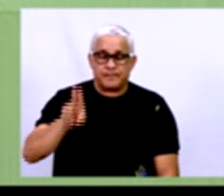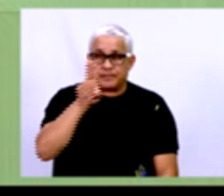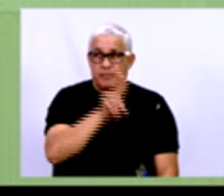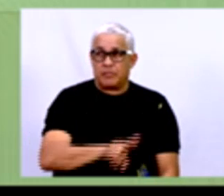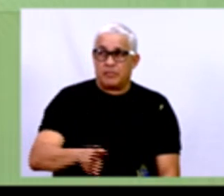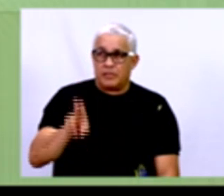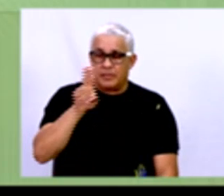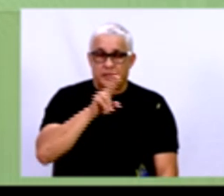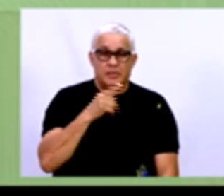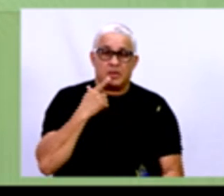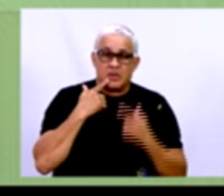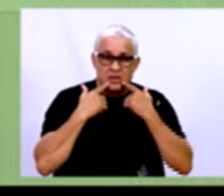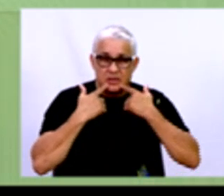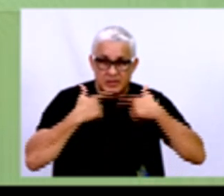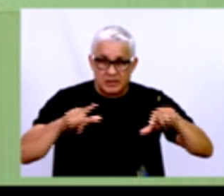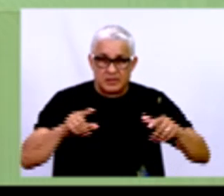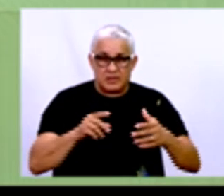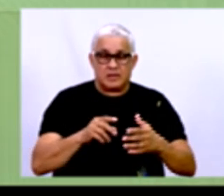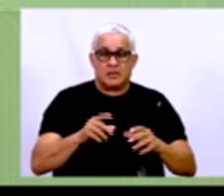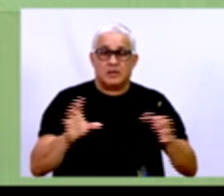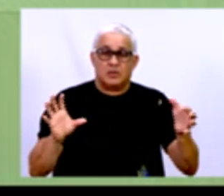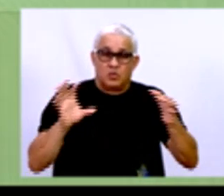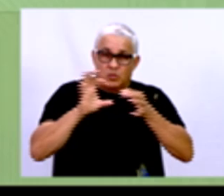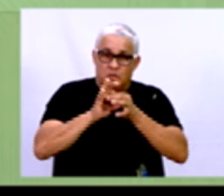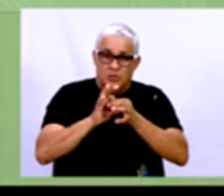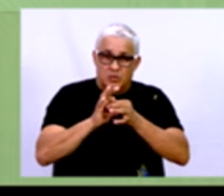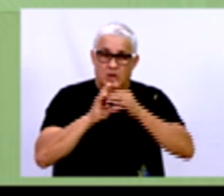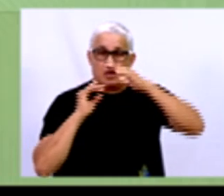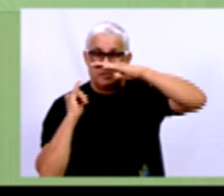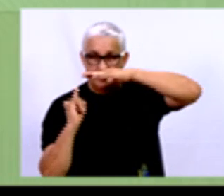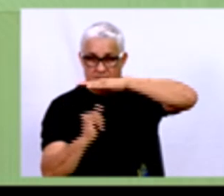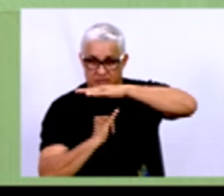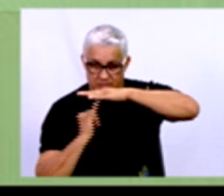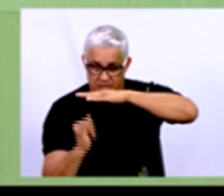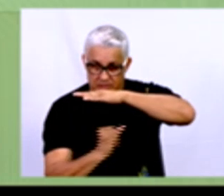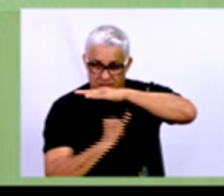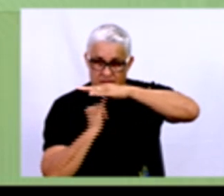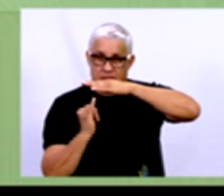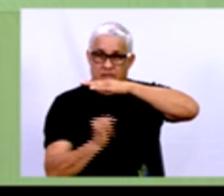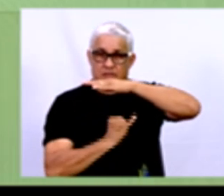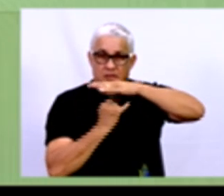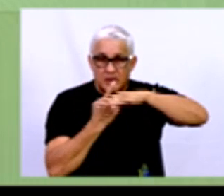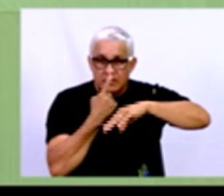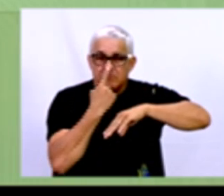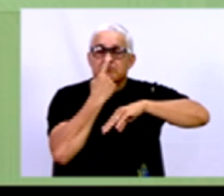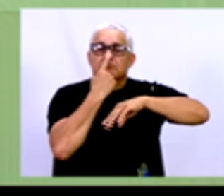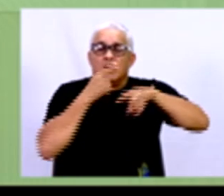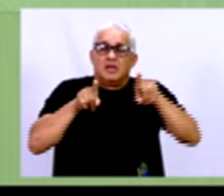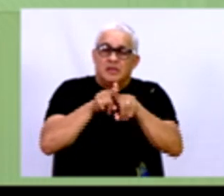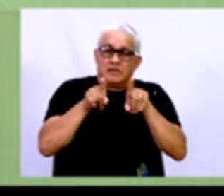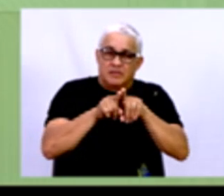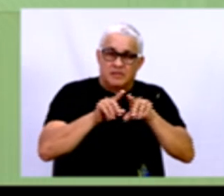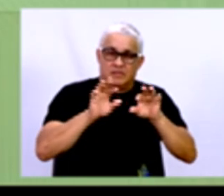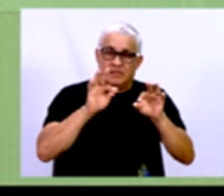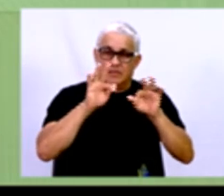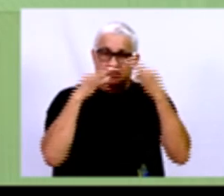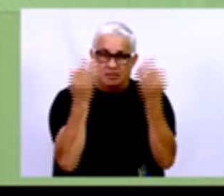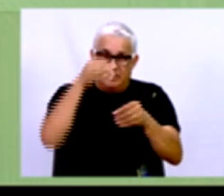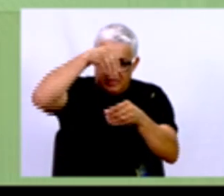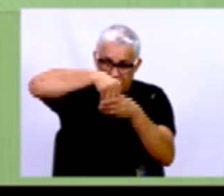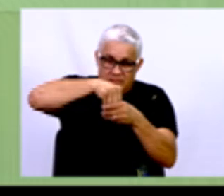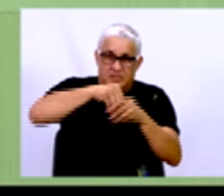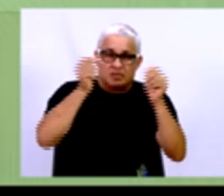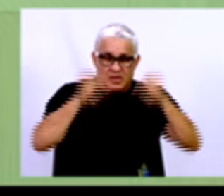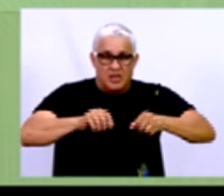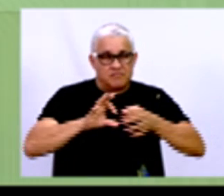utilização da linguagem em contexto informais, íntimos e familiares, que permitem